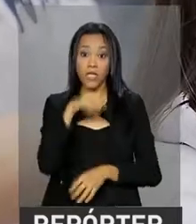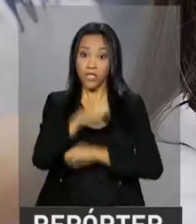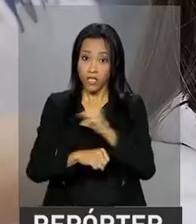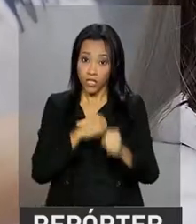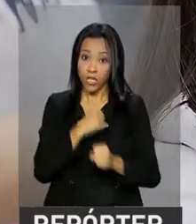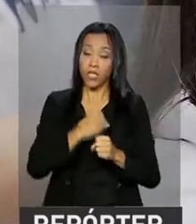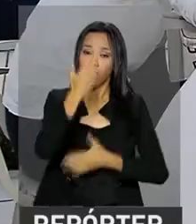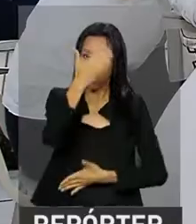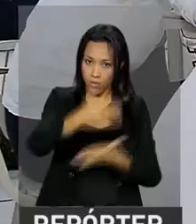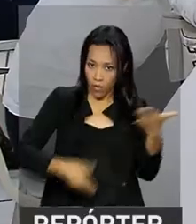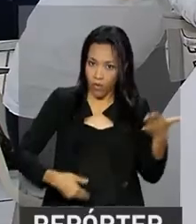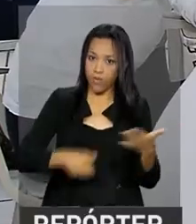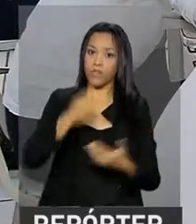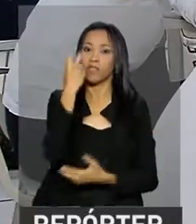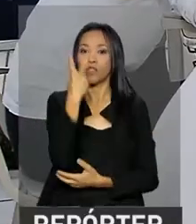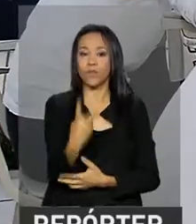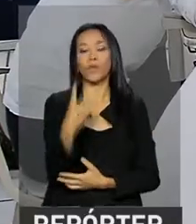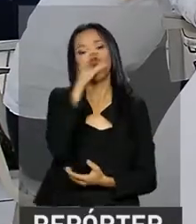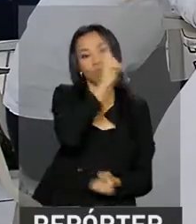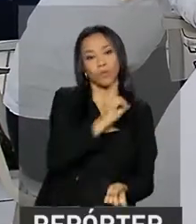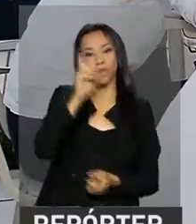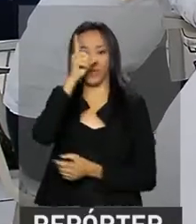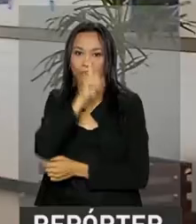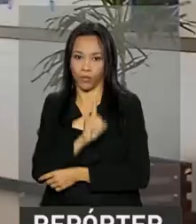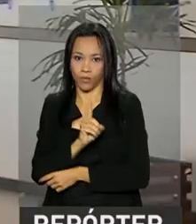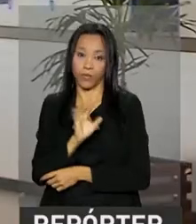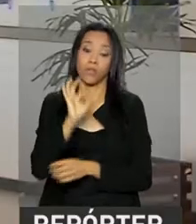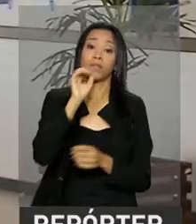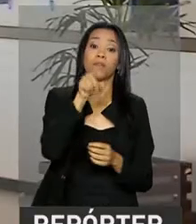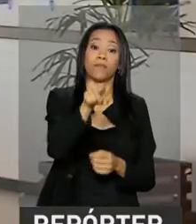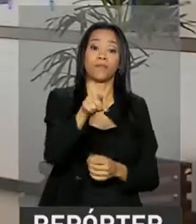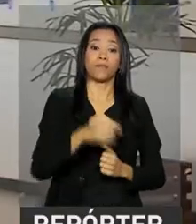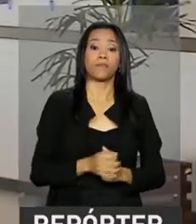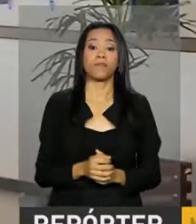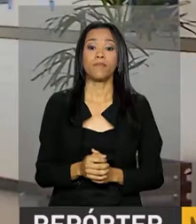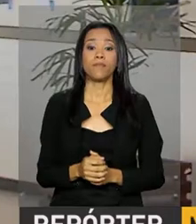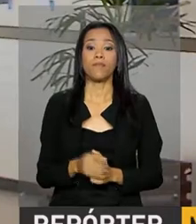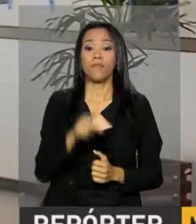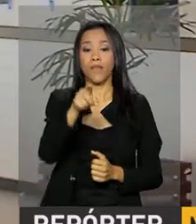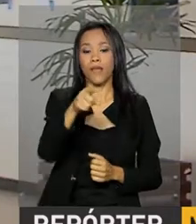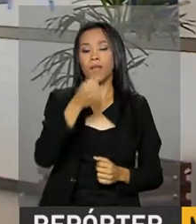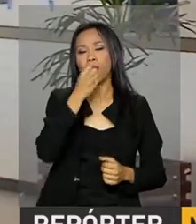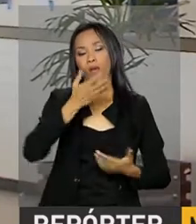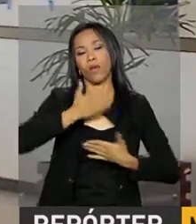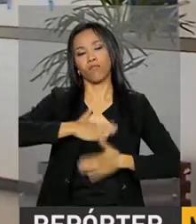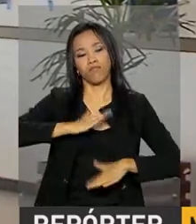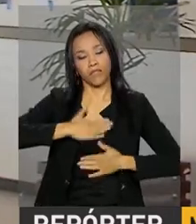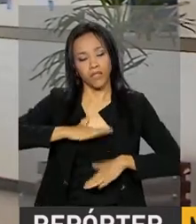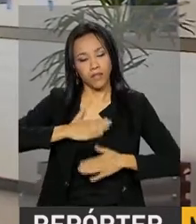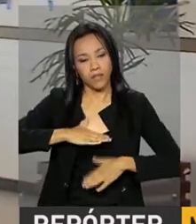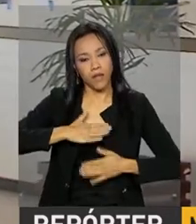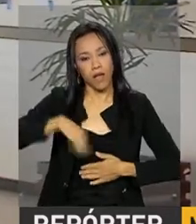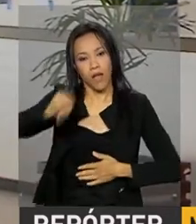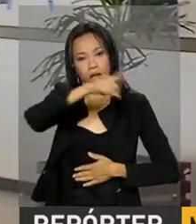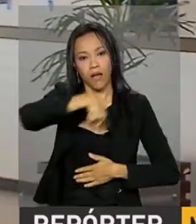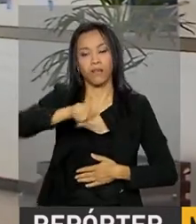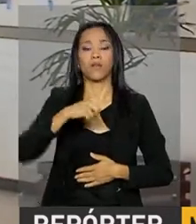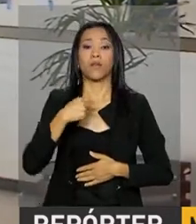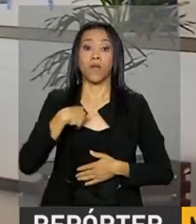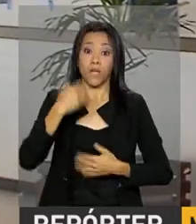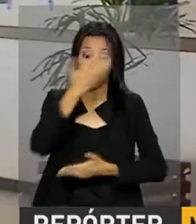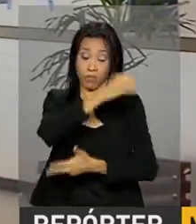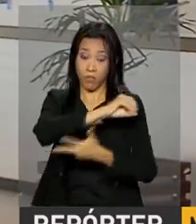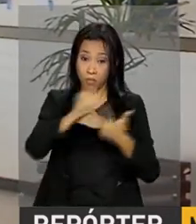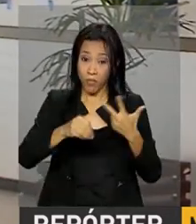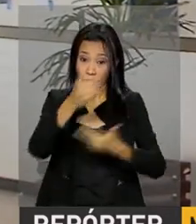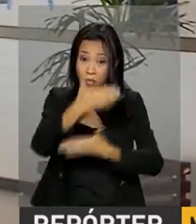provas vão acontecer em dois domingos consecutivos possibilita que o aluno vai mais descansados para avaliação as provas do enem são provas muito